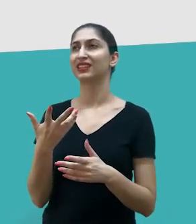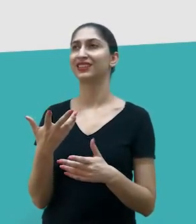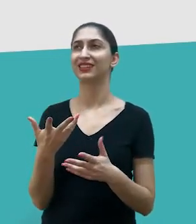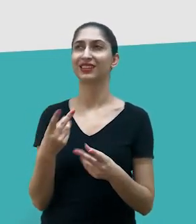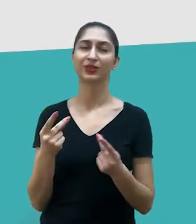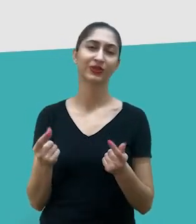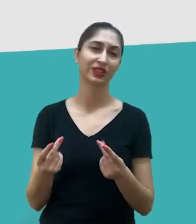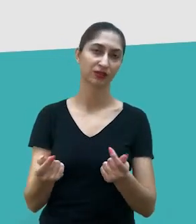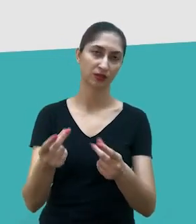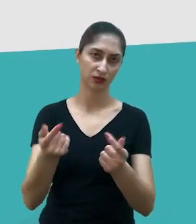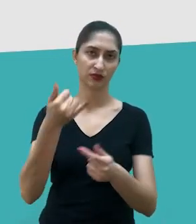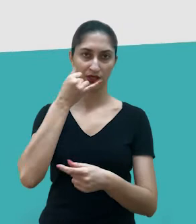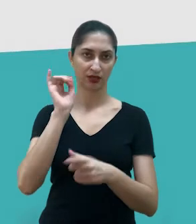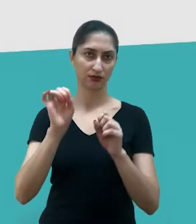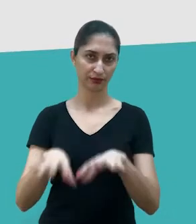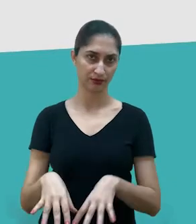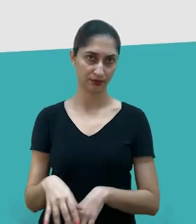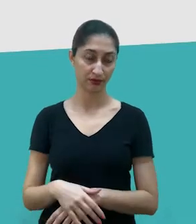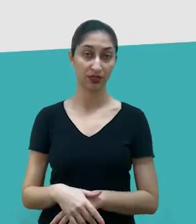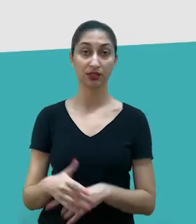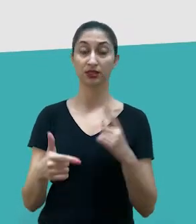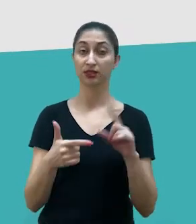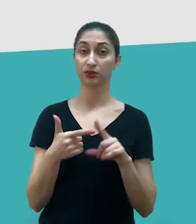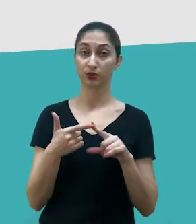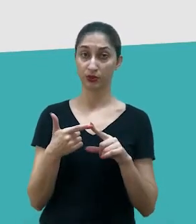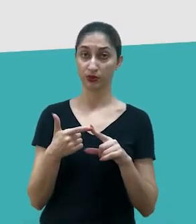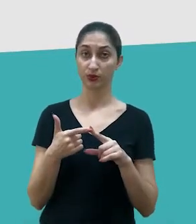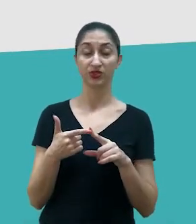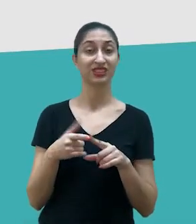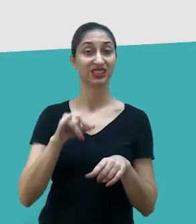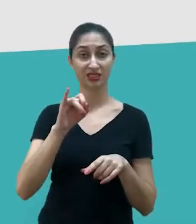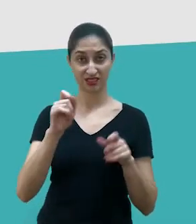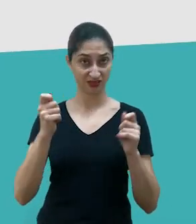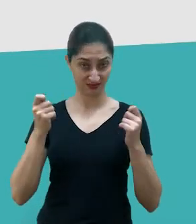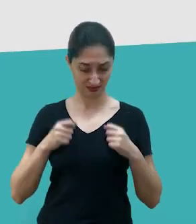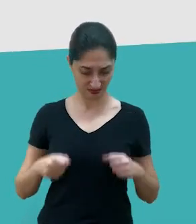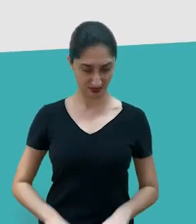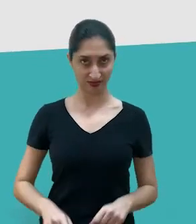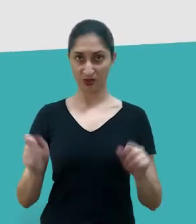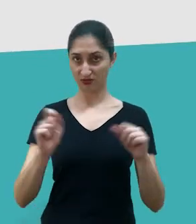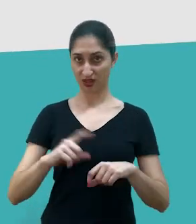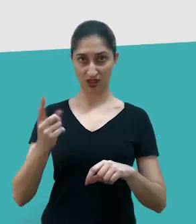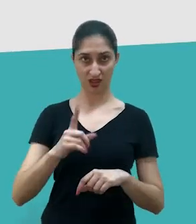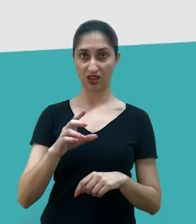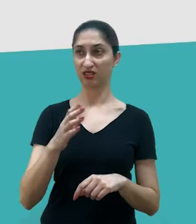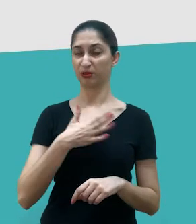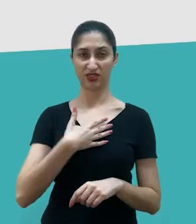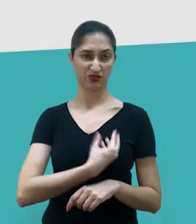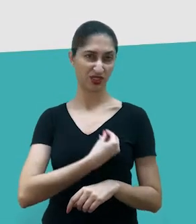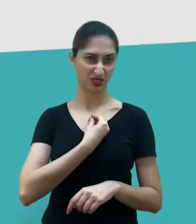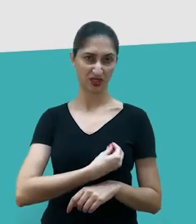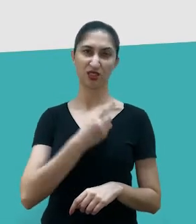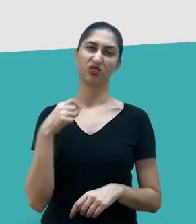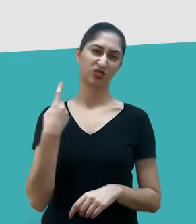relação duradoura e não joga fora. Segundo, se não cabe mais em mim, se não cabe mais na minha vida, porque a